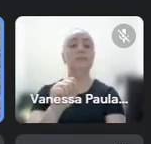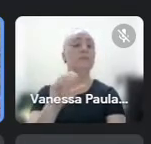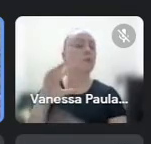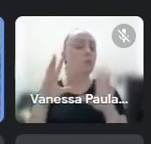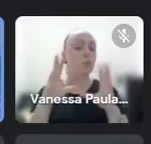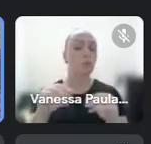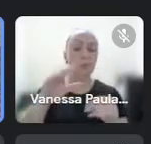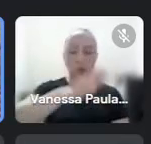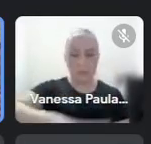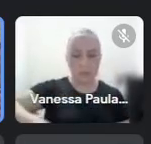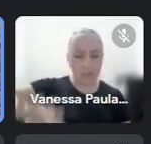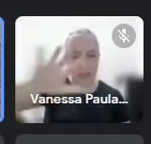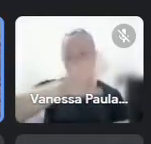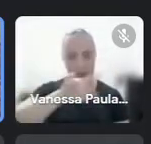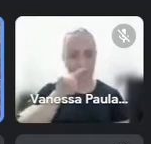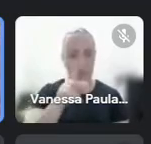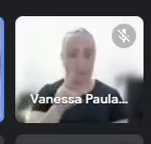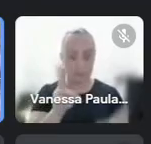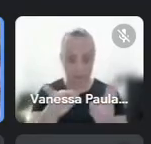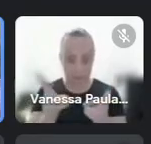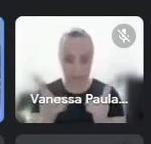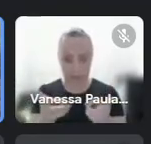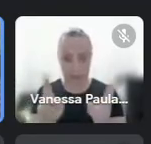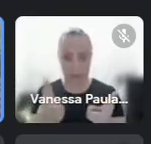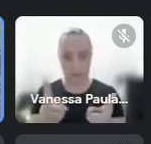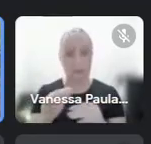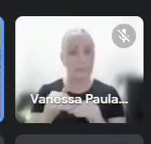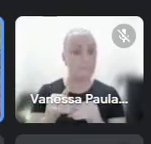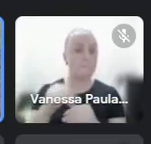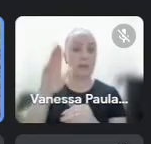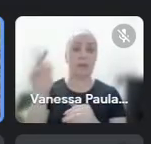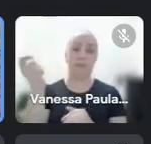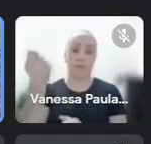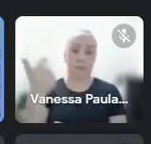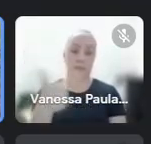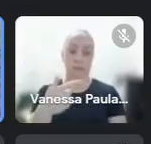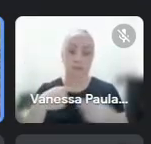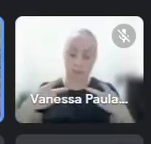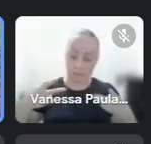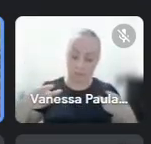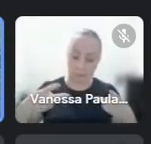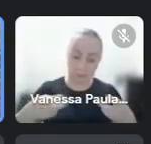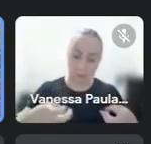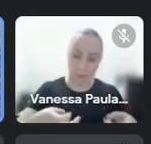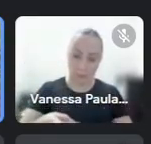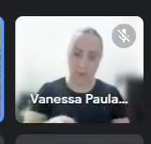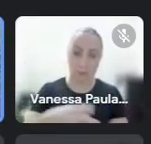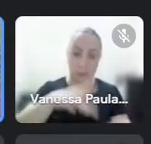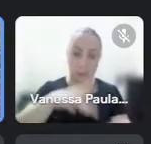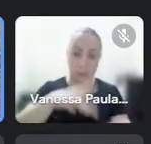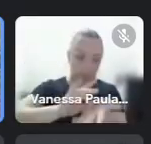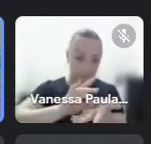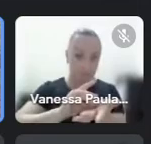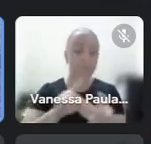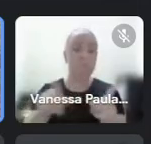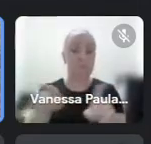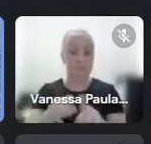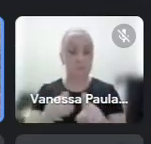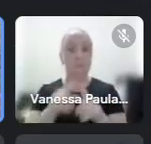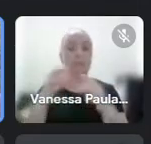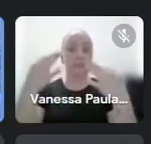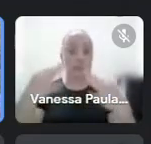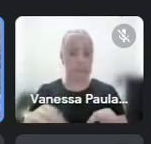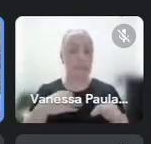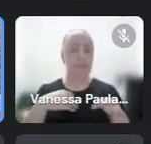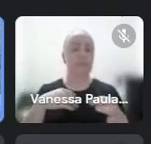área aqui, ela, além da exploração das mineradoras oficiais, regulares,